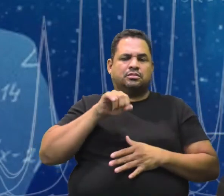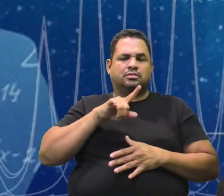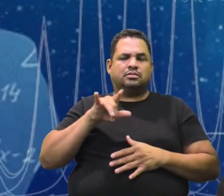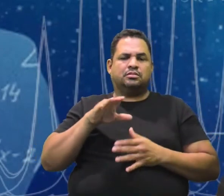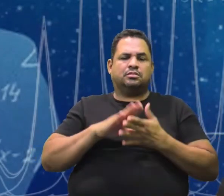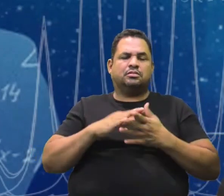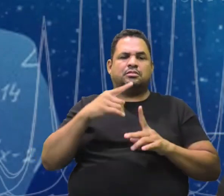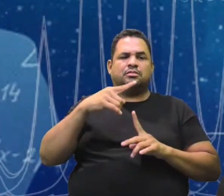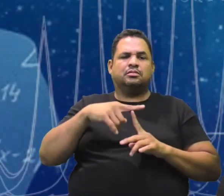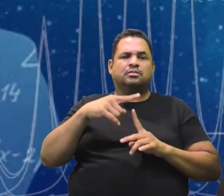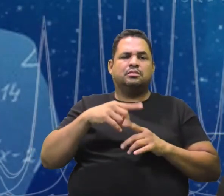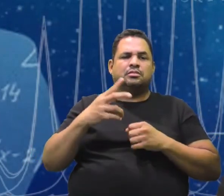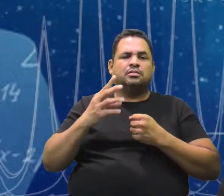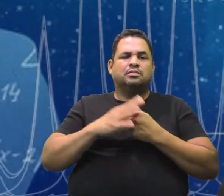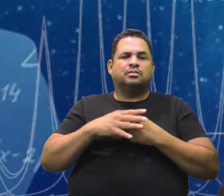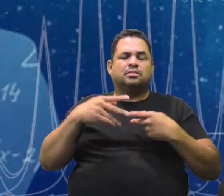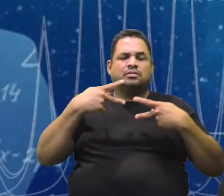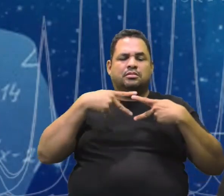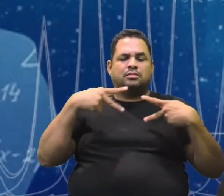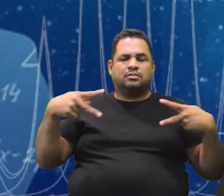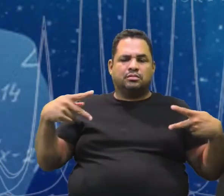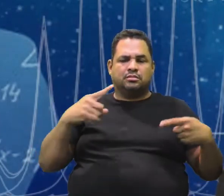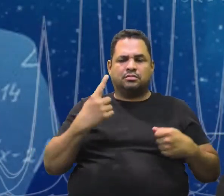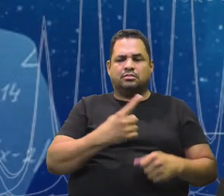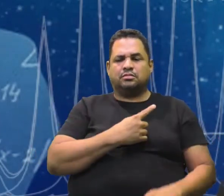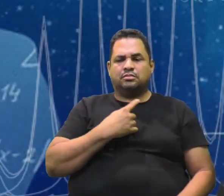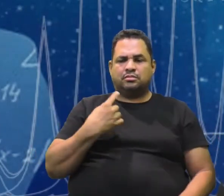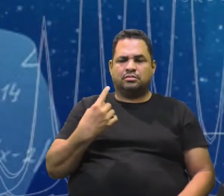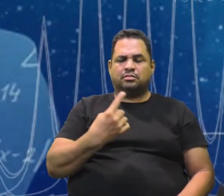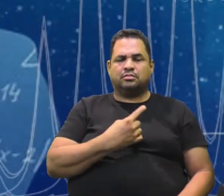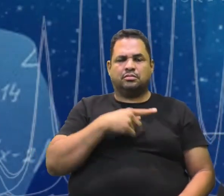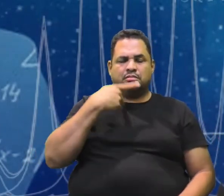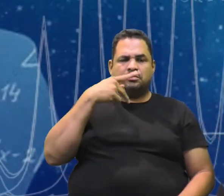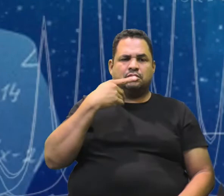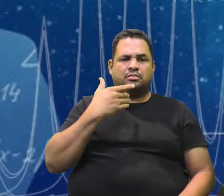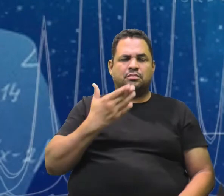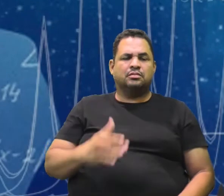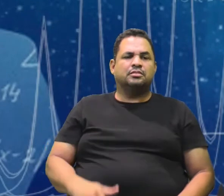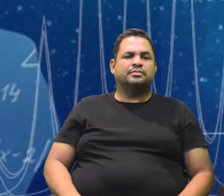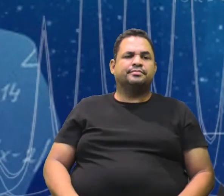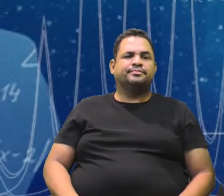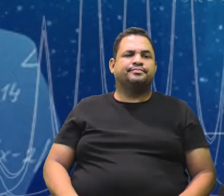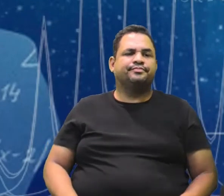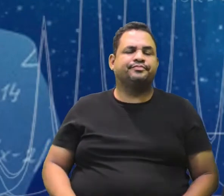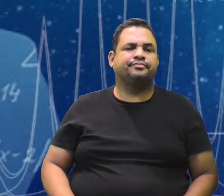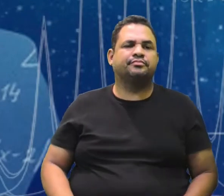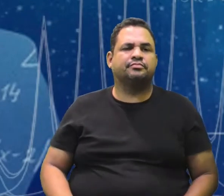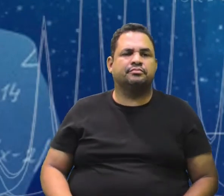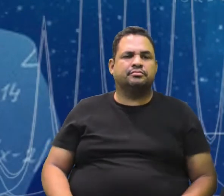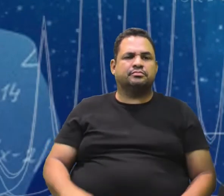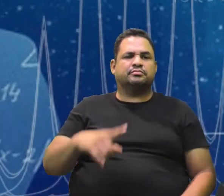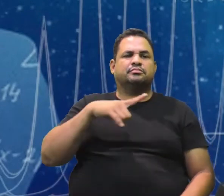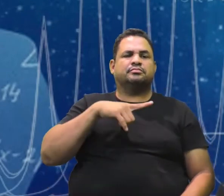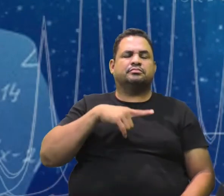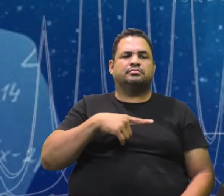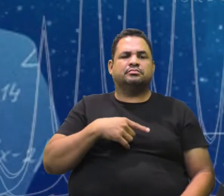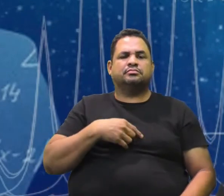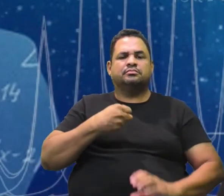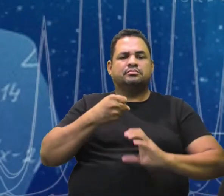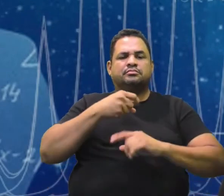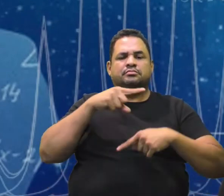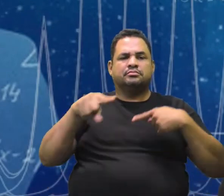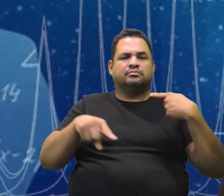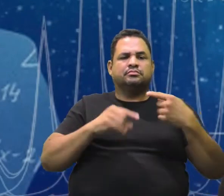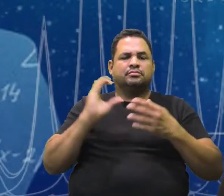são tipo de proteínas, que nós falamos em aula anterior, na química orgânica, que tem a função